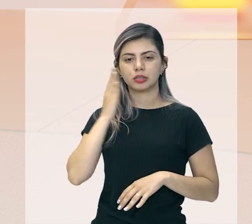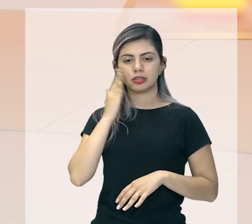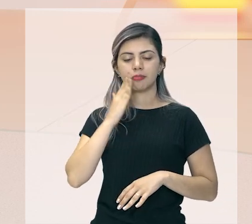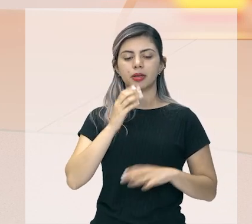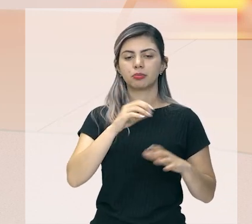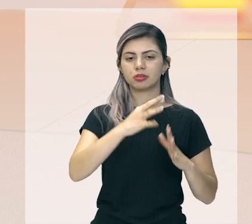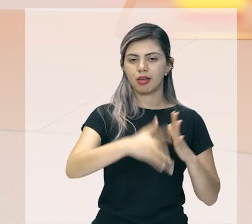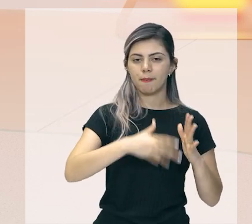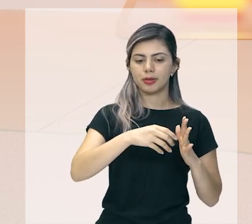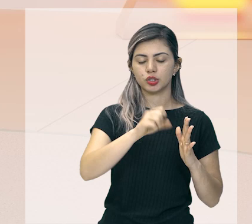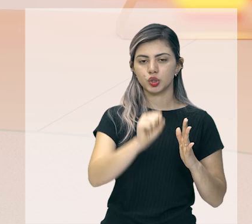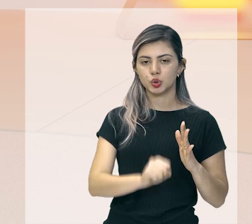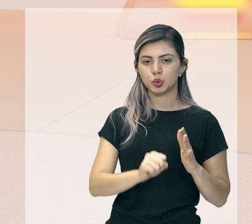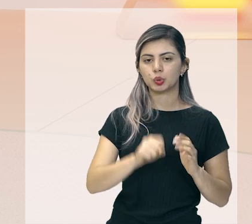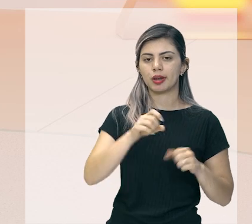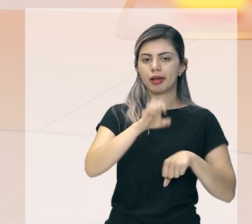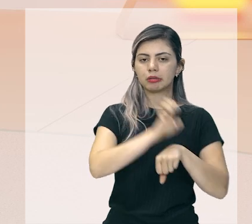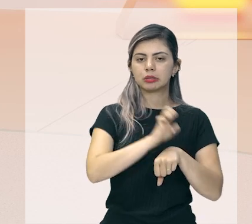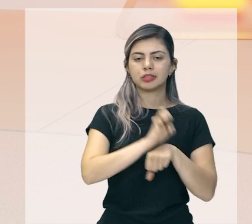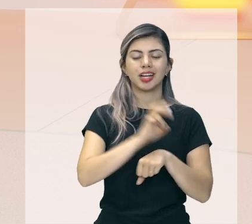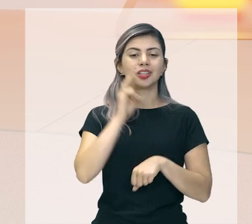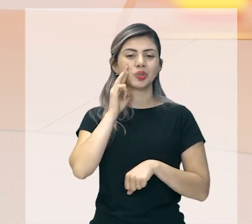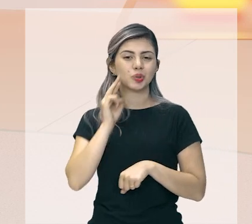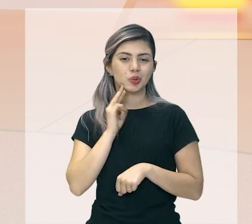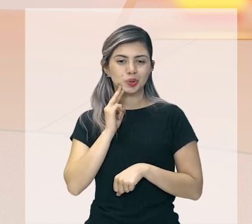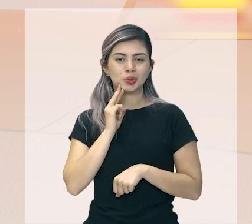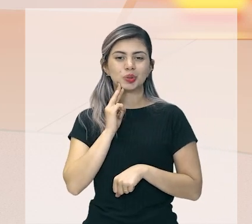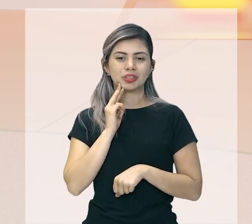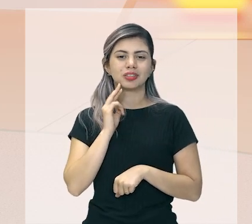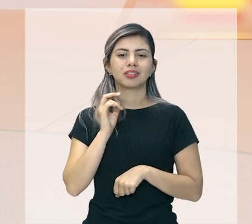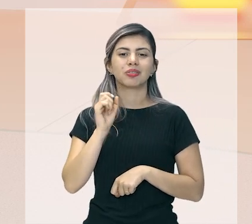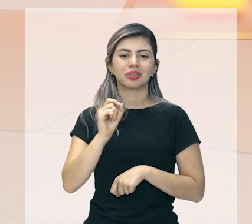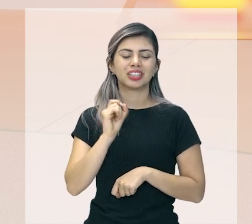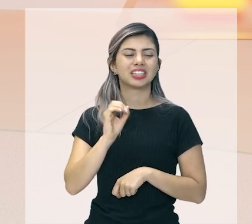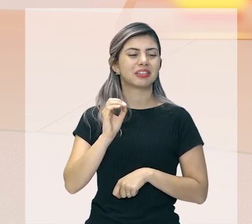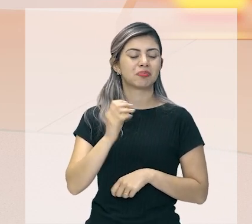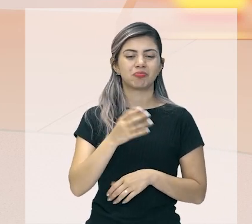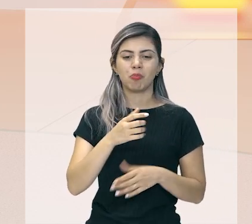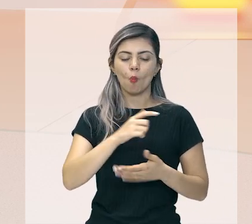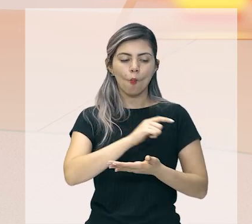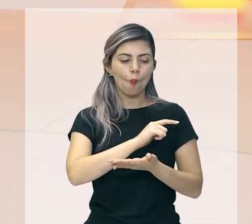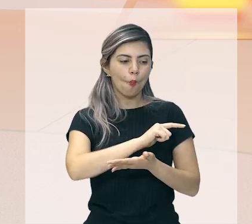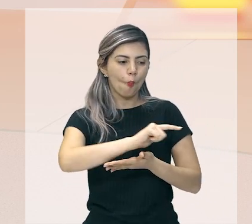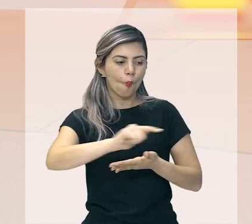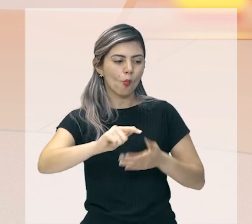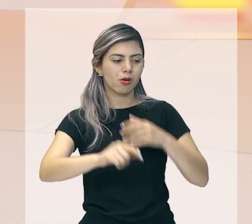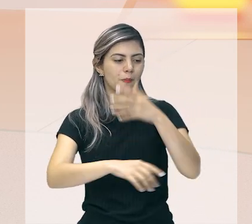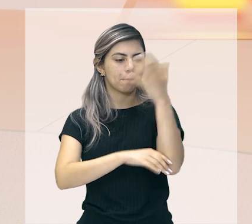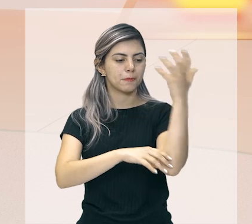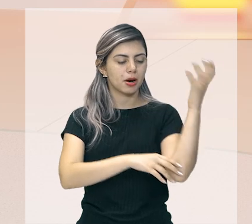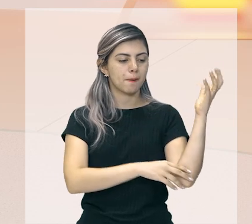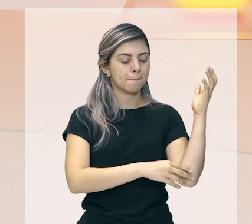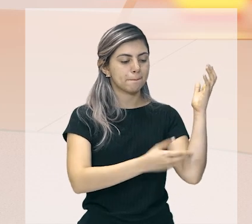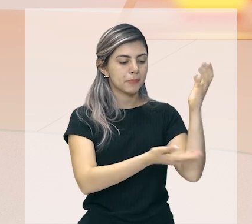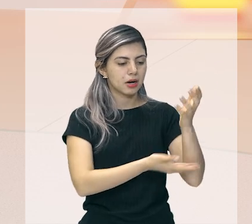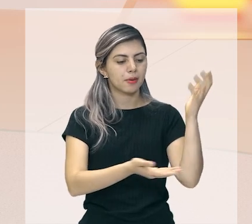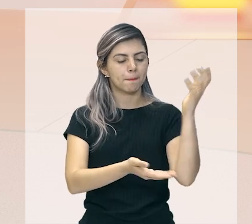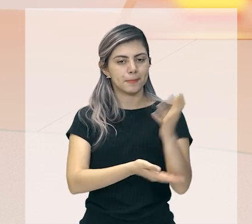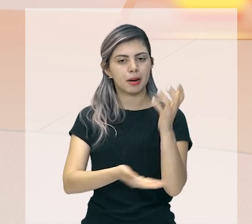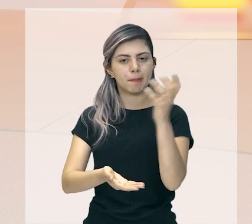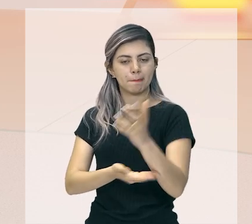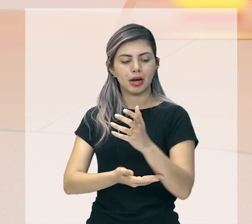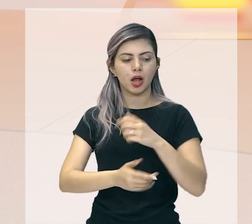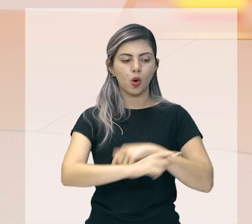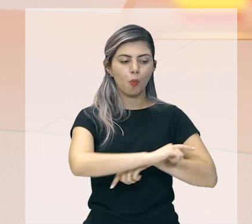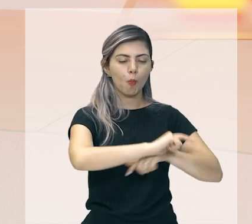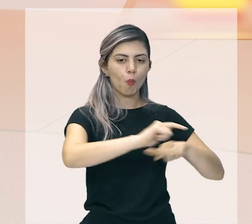exemplo, o estado de Rondônia é um estado que já está bastante devastado, né? Rondônia é aqui da região norte do Brasil, essa alta